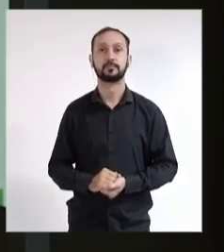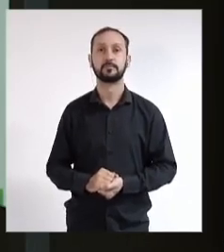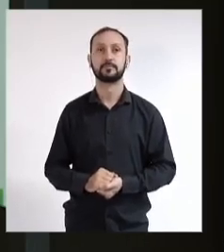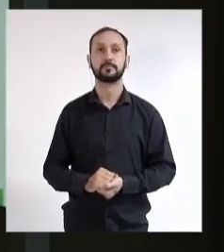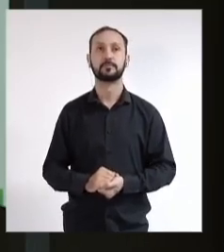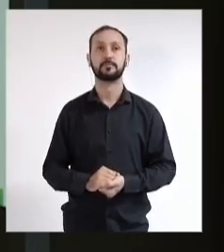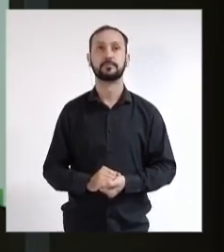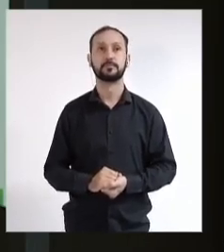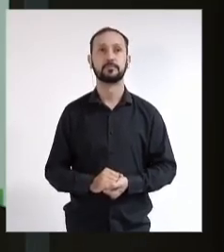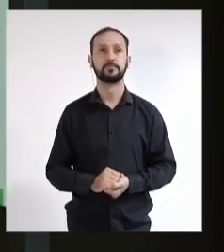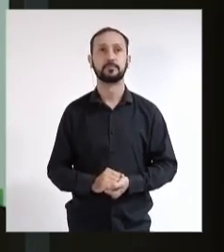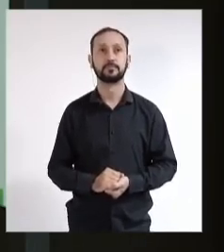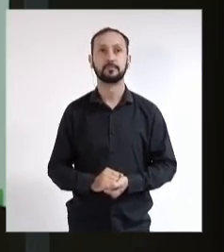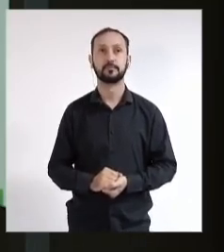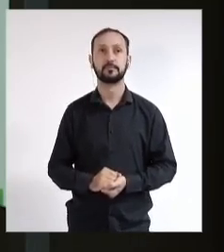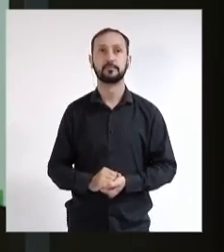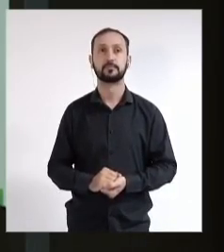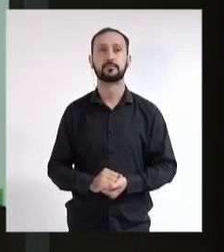dos